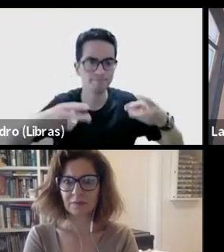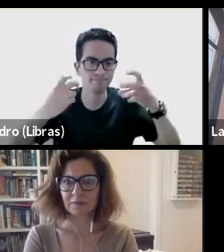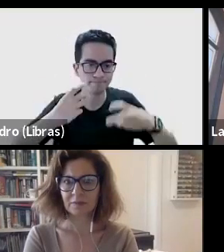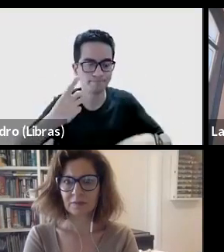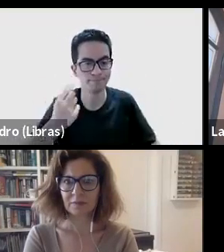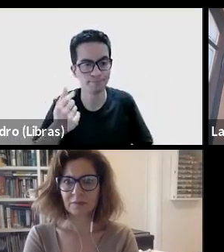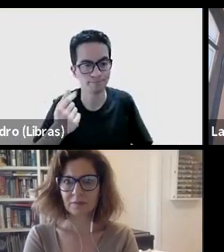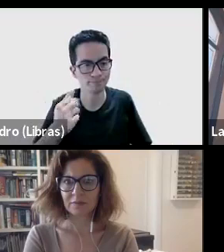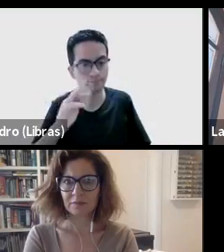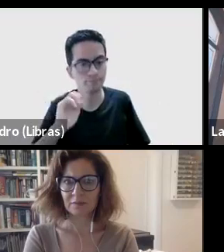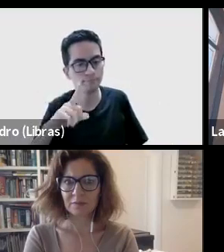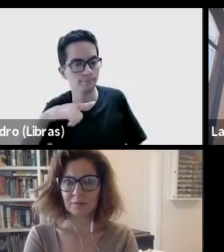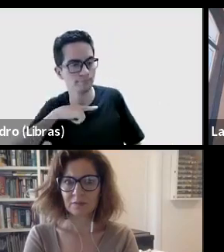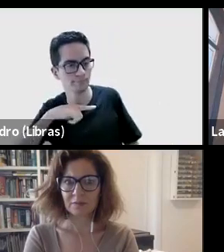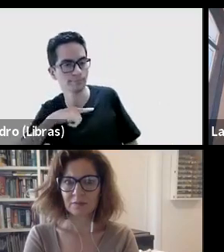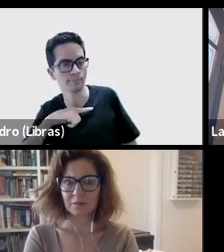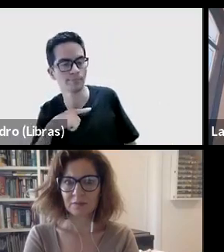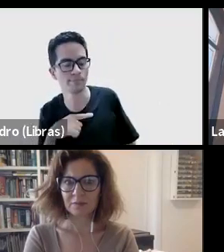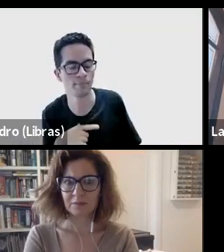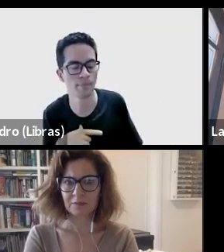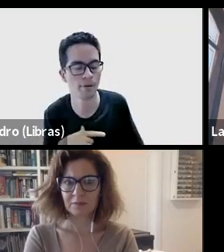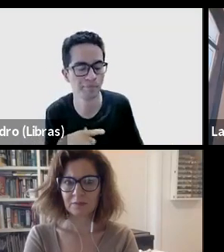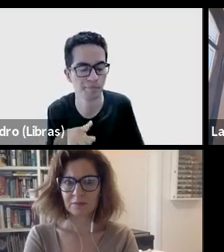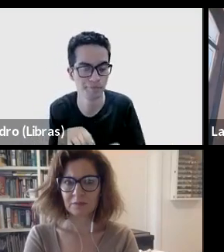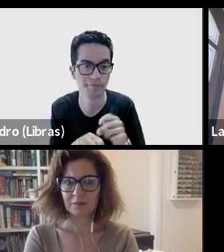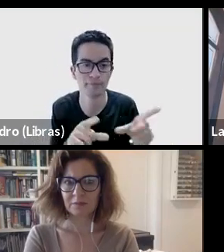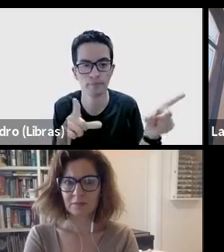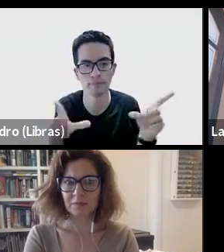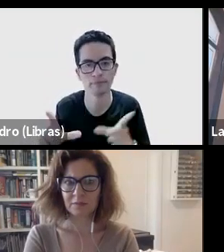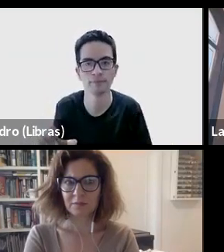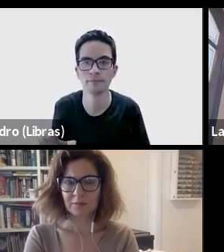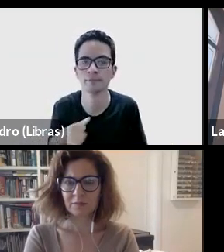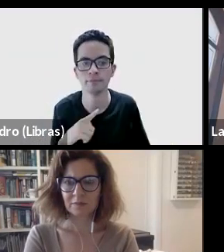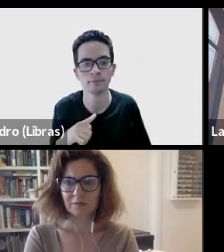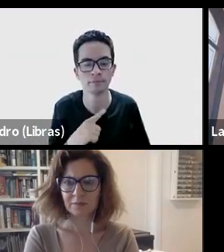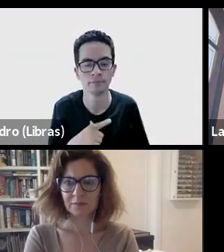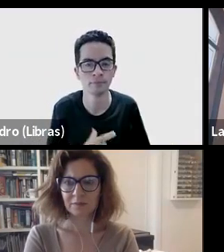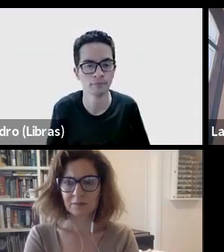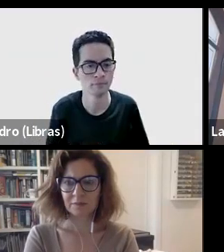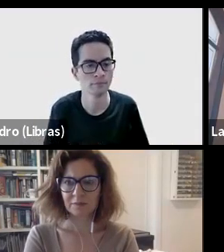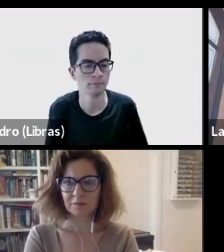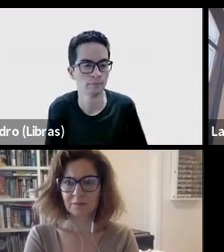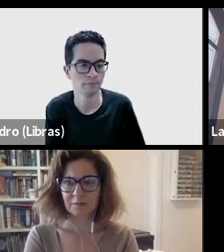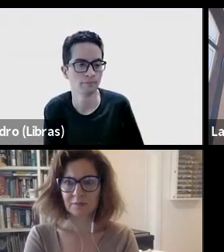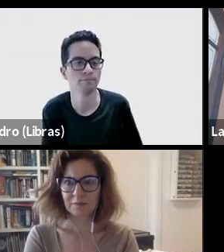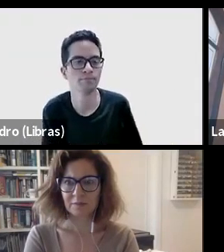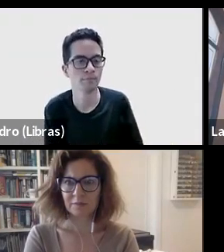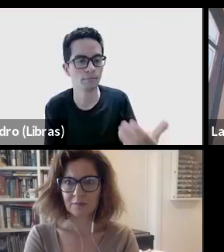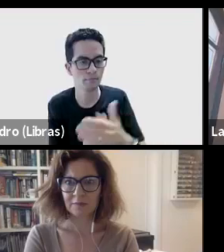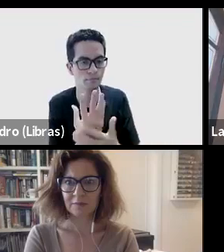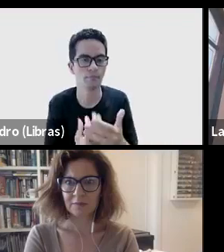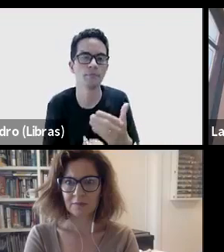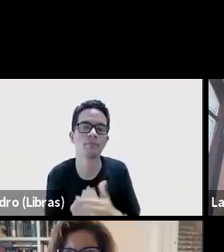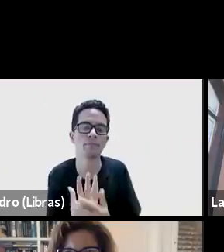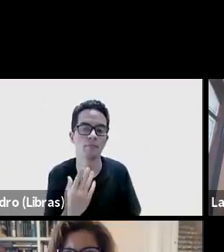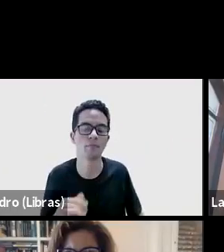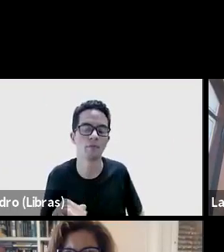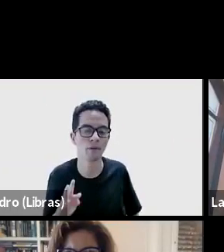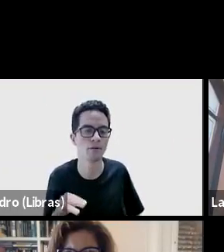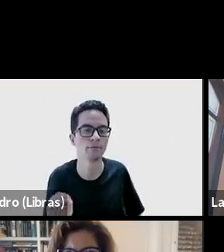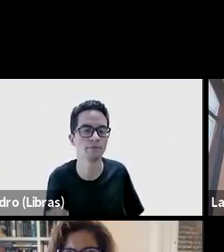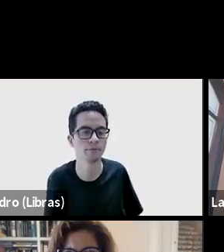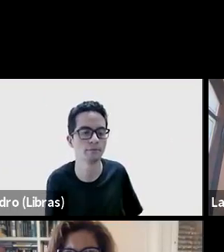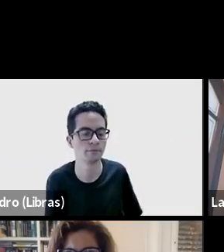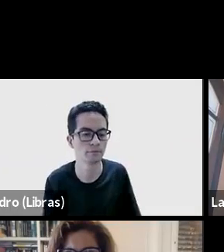capital né, acadêmico que ele tem, né? Acabei, né, enfim, de criar mais um capital para o Bourdieu, né? Mas